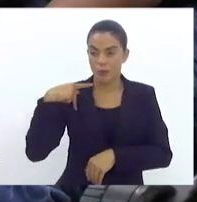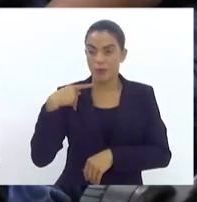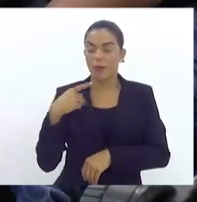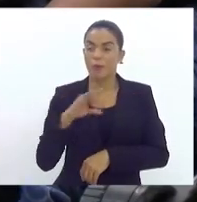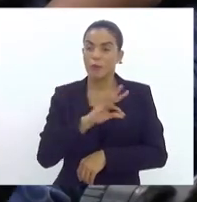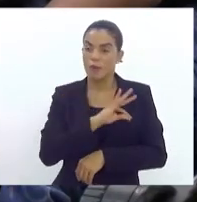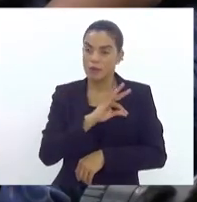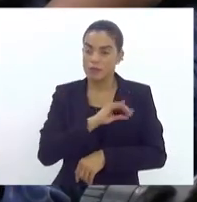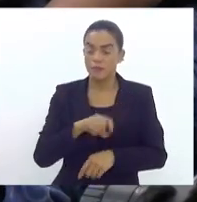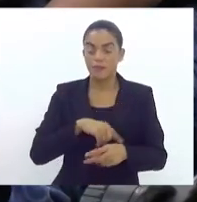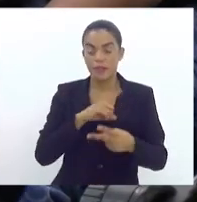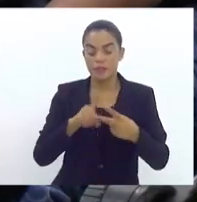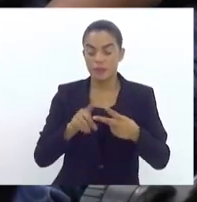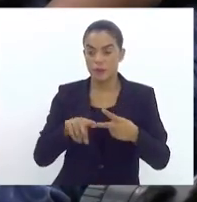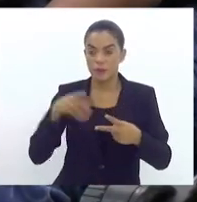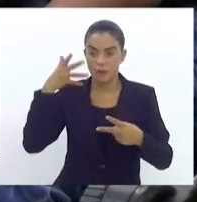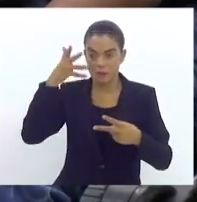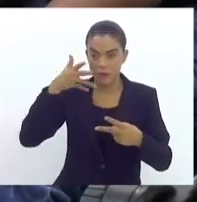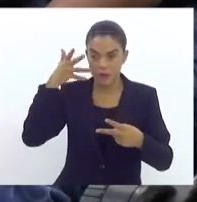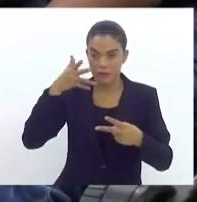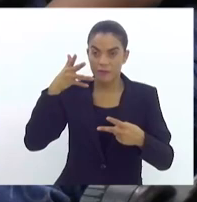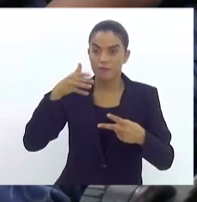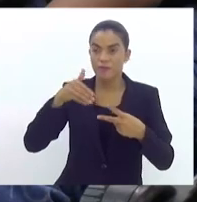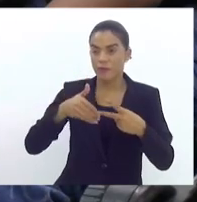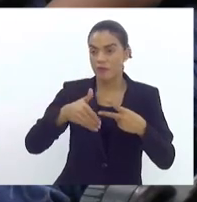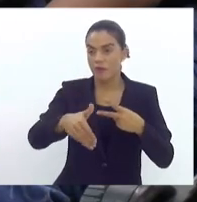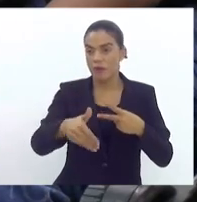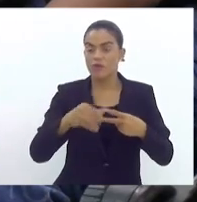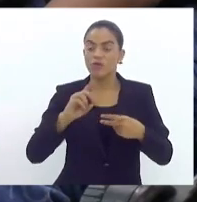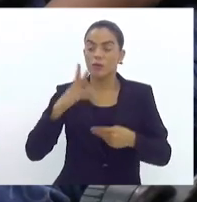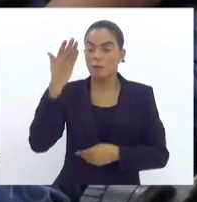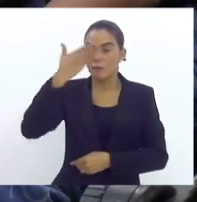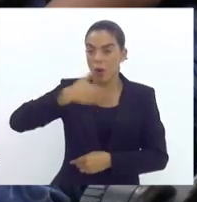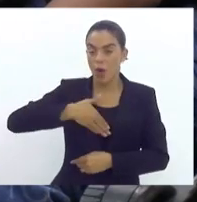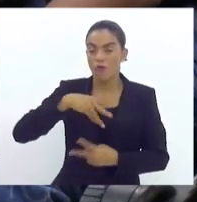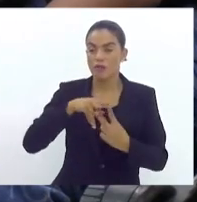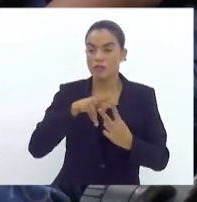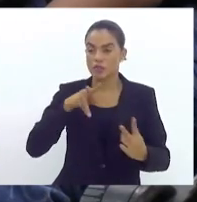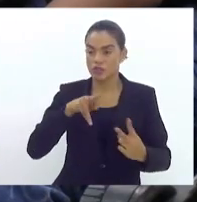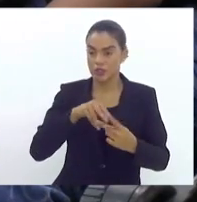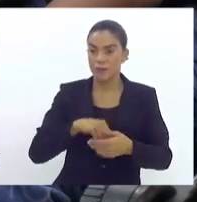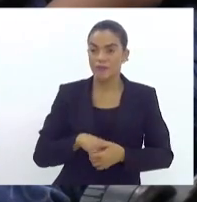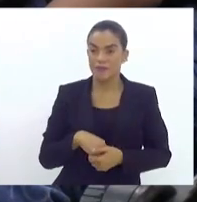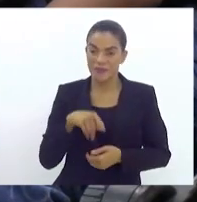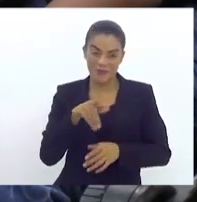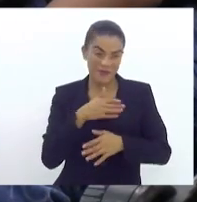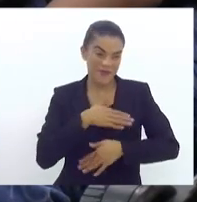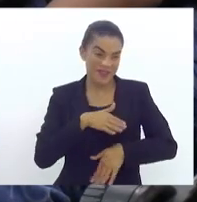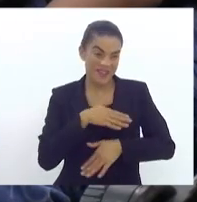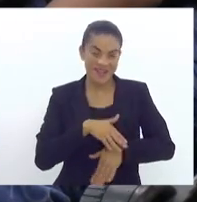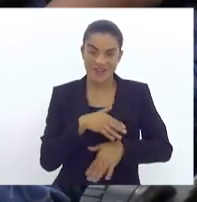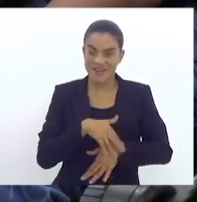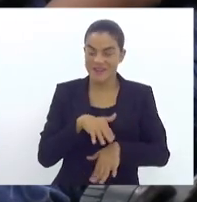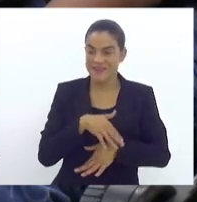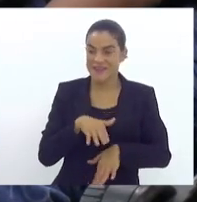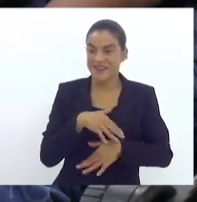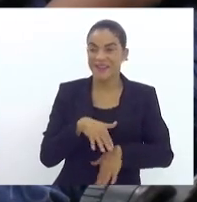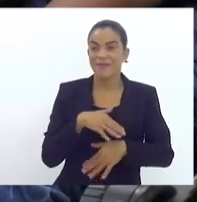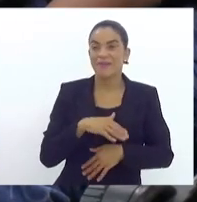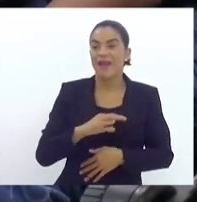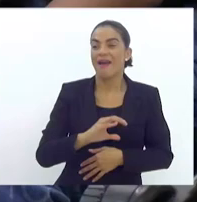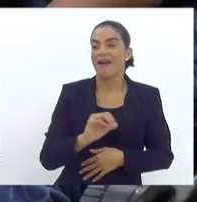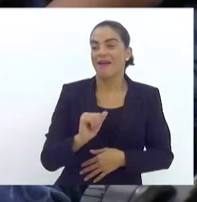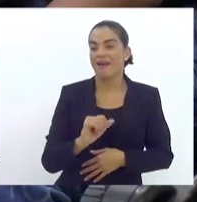e a segunda palestra do objeto será sobre provas digitais então a senhora pode ficar tranquilo em relação a isso que a cada